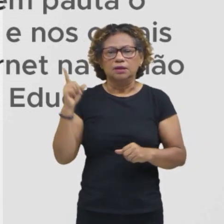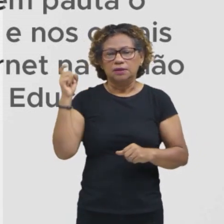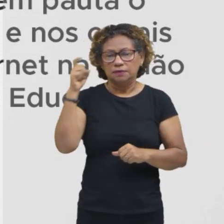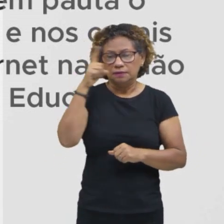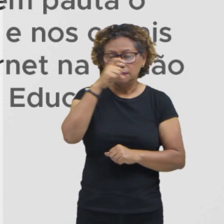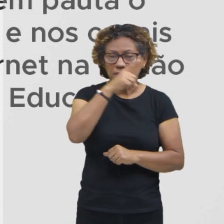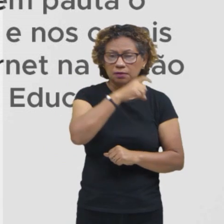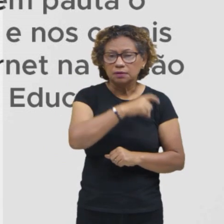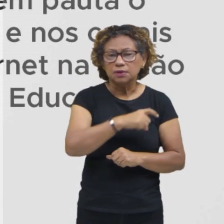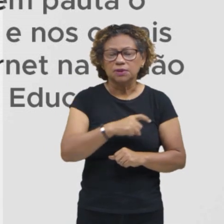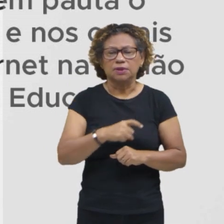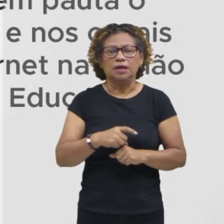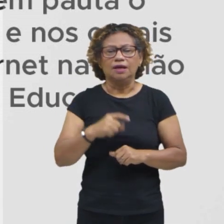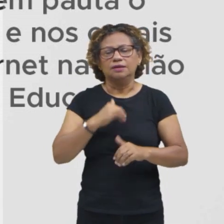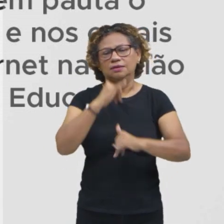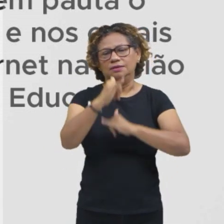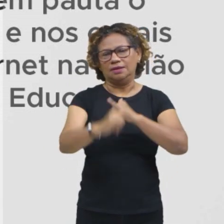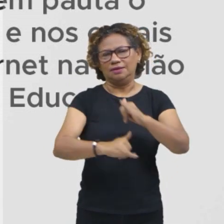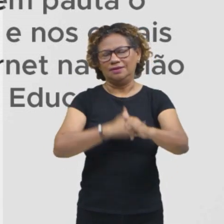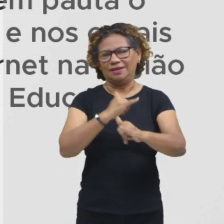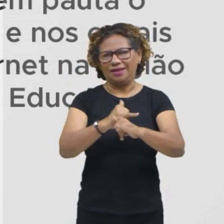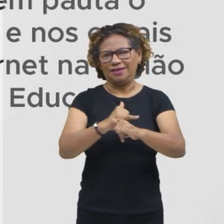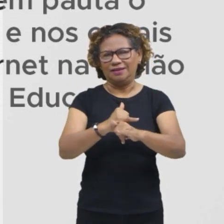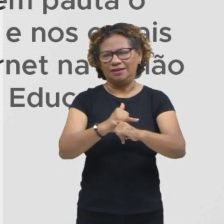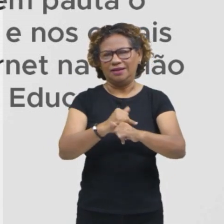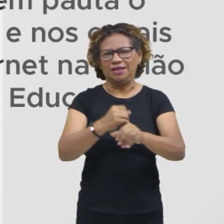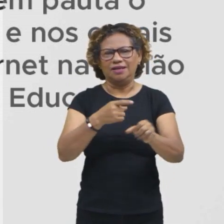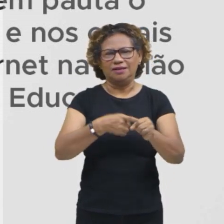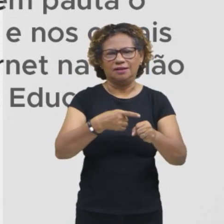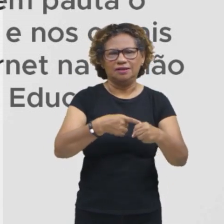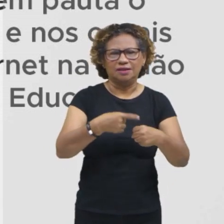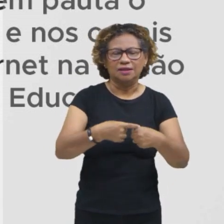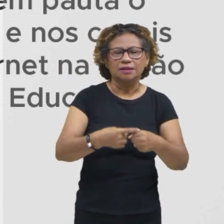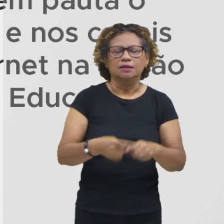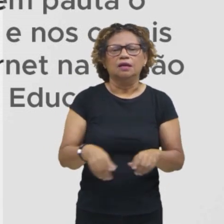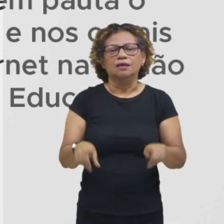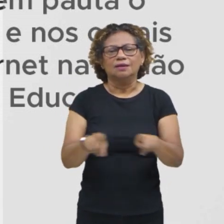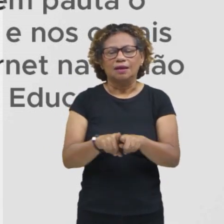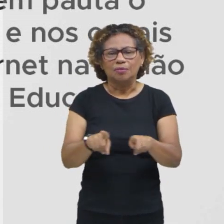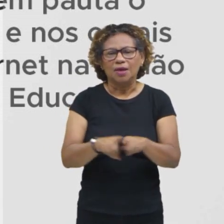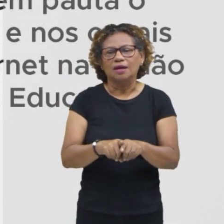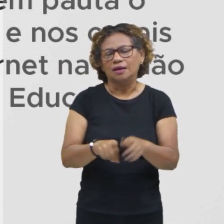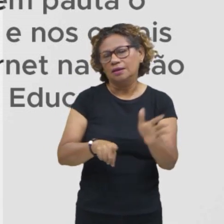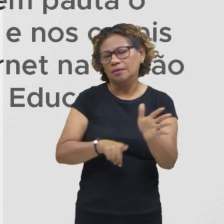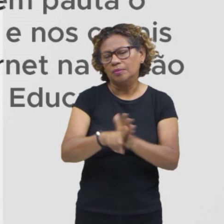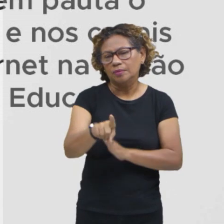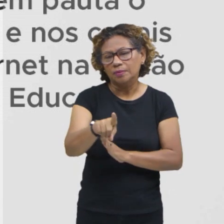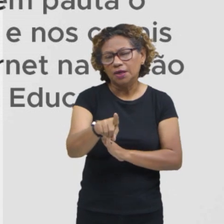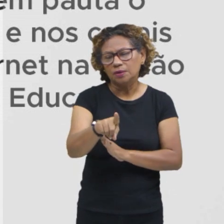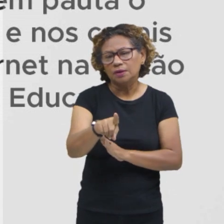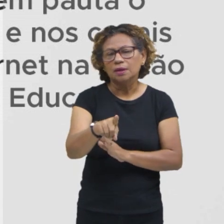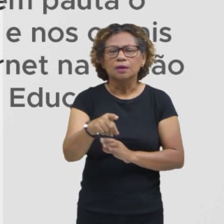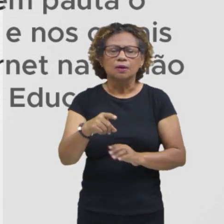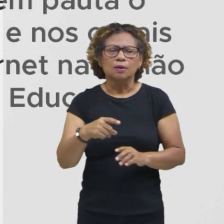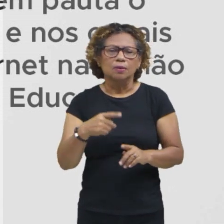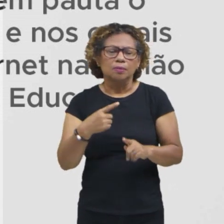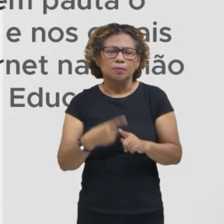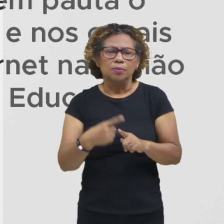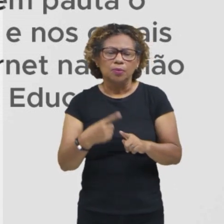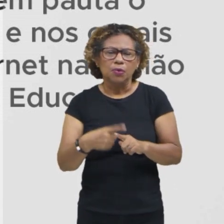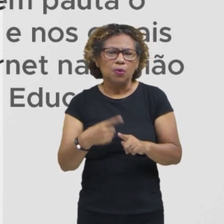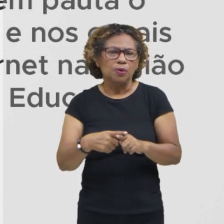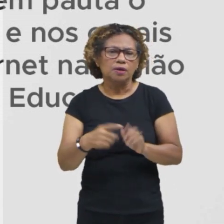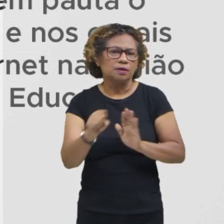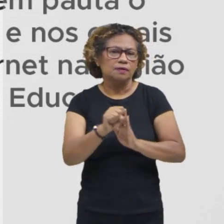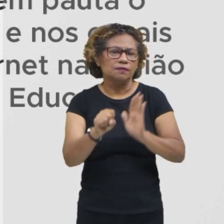qualidade na internet aqui na nossa região. Tá? E ela também questiona isso porque se faz uma alusão ao século